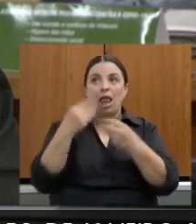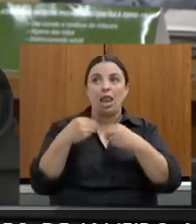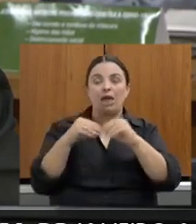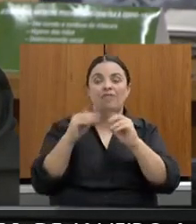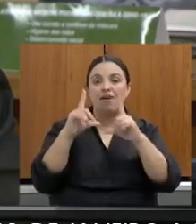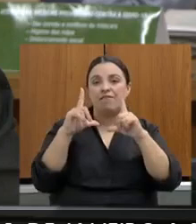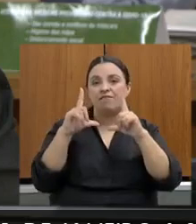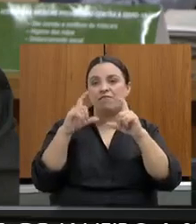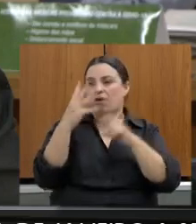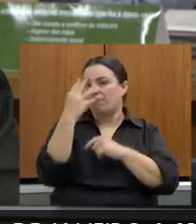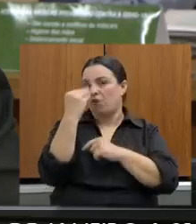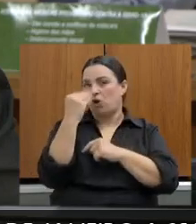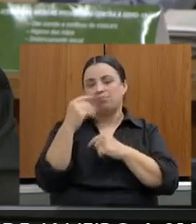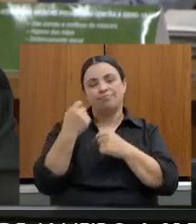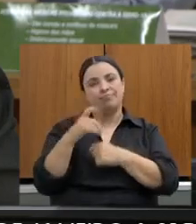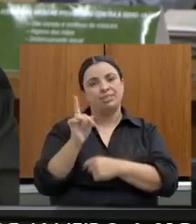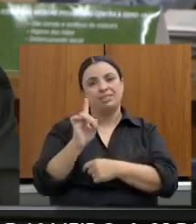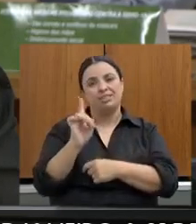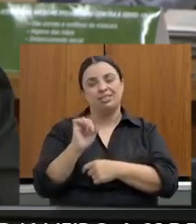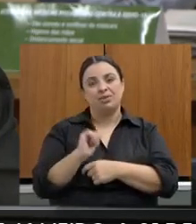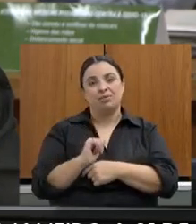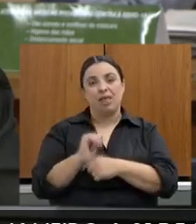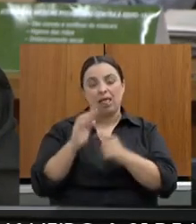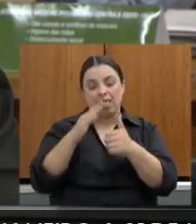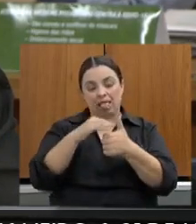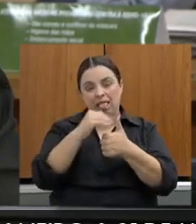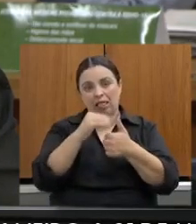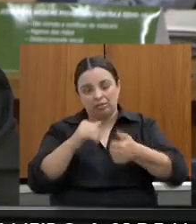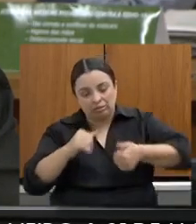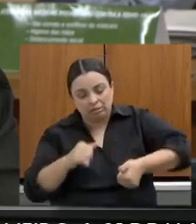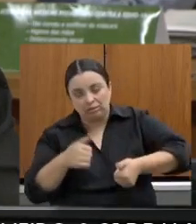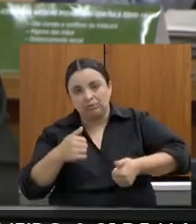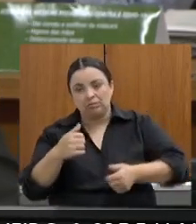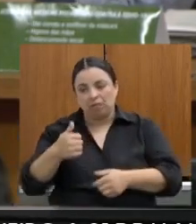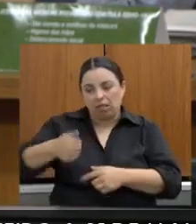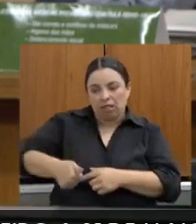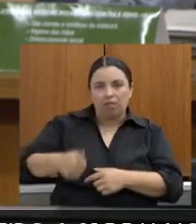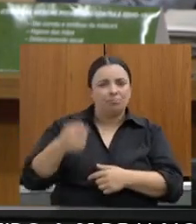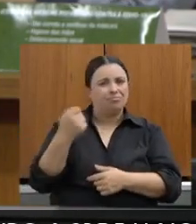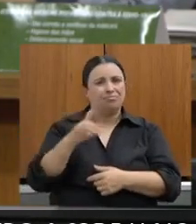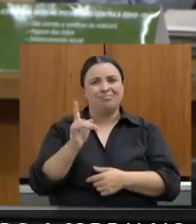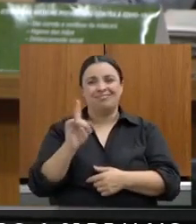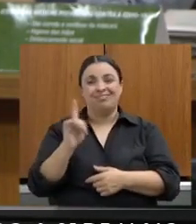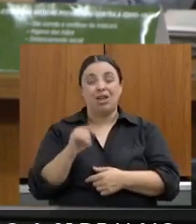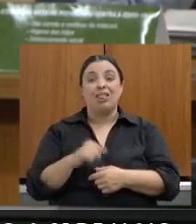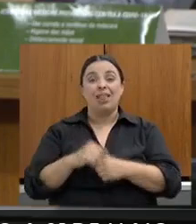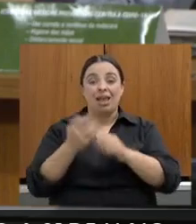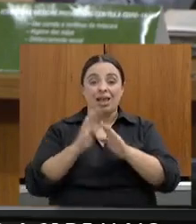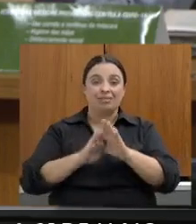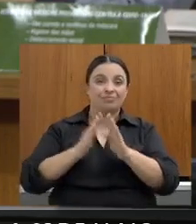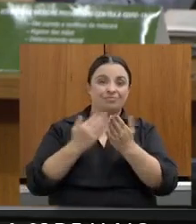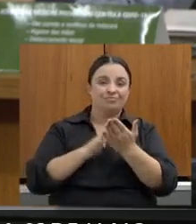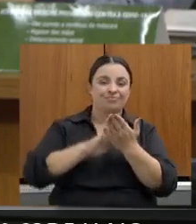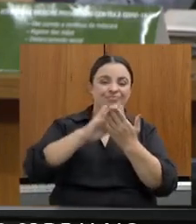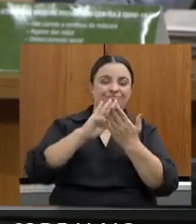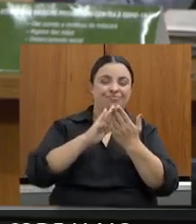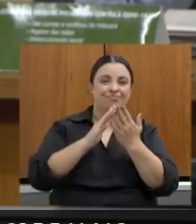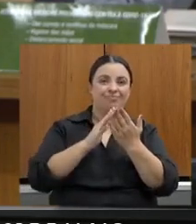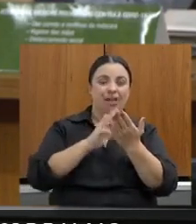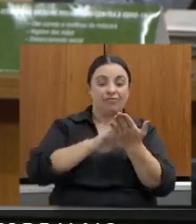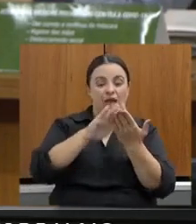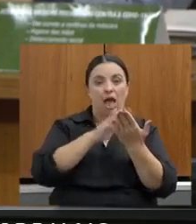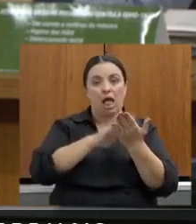não precisa mais inventar o dedo vem com QR Code no verso e a pessoa não precisa ir mais ao